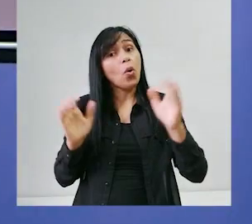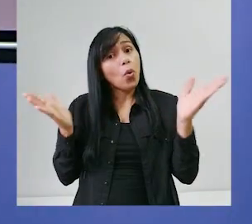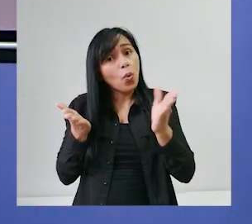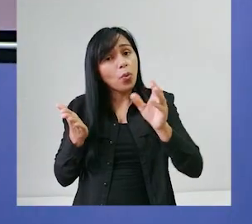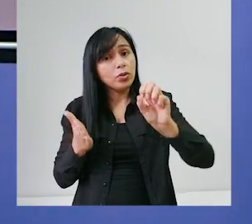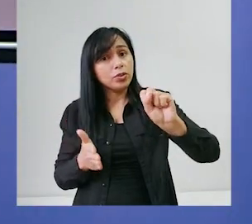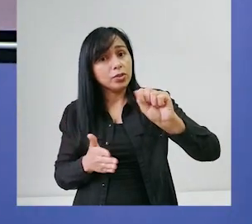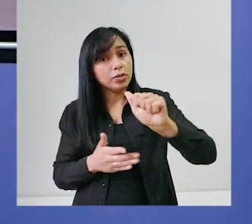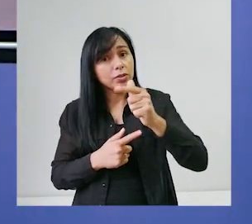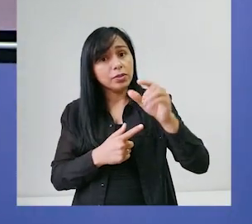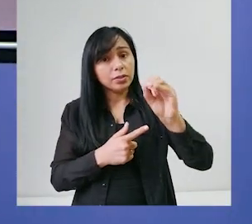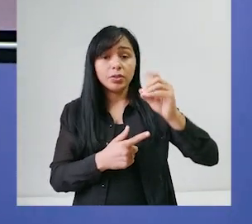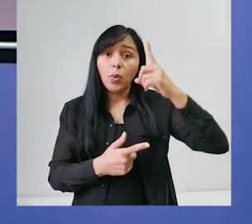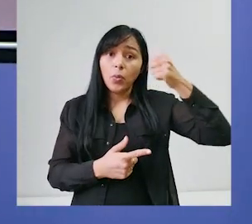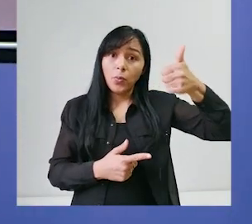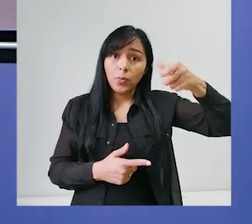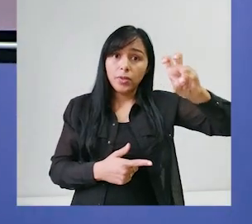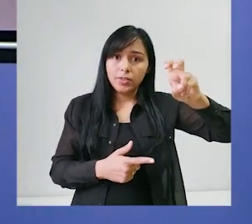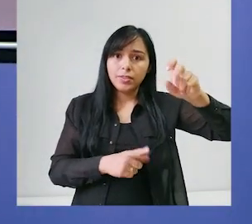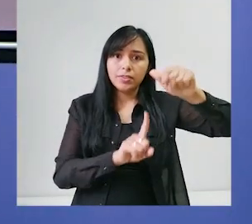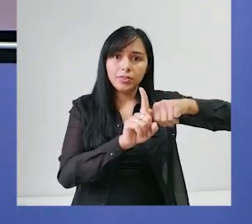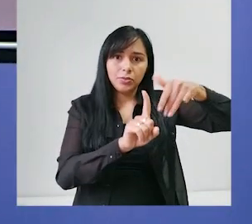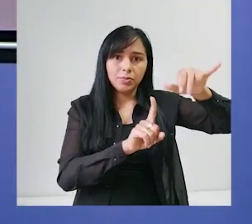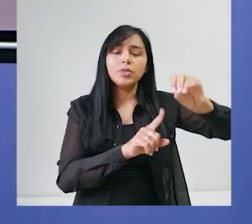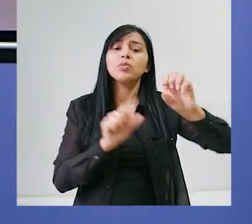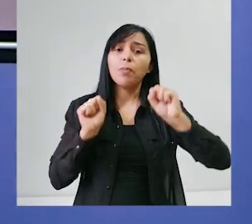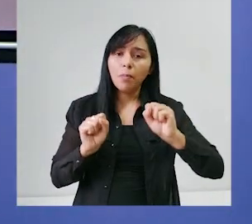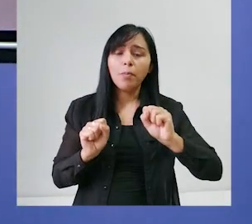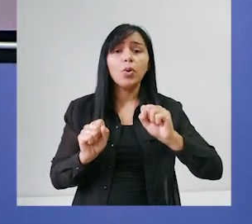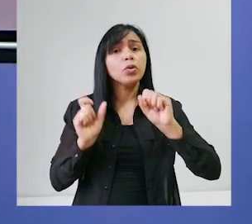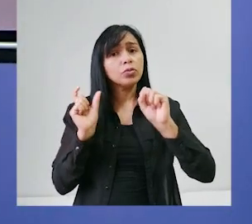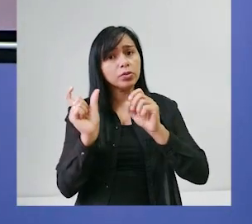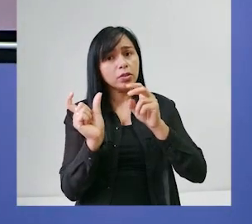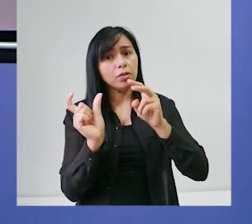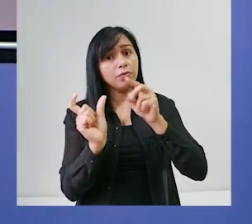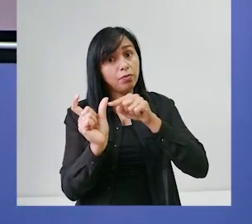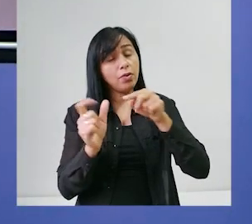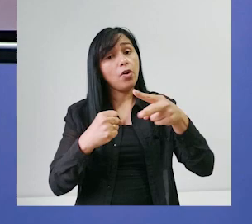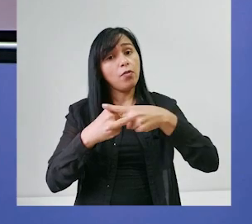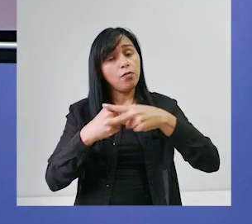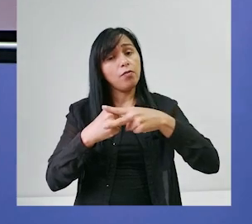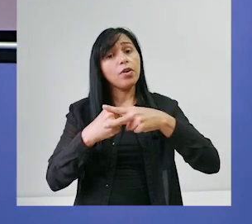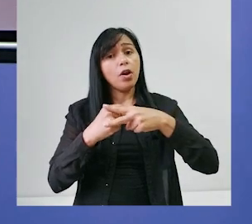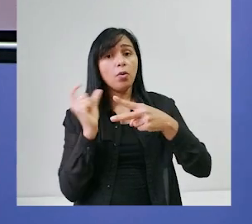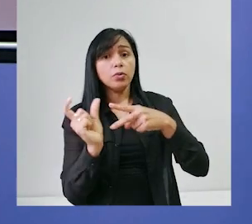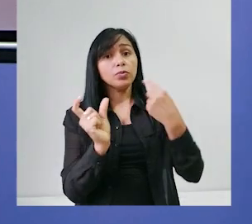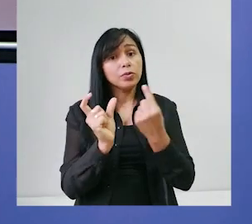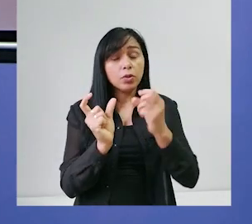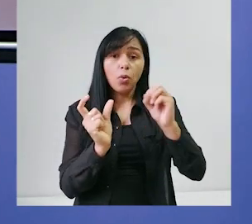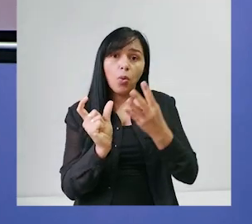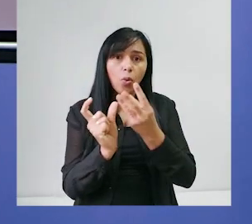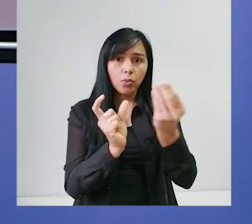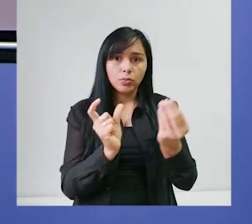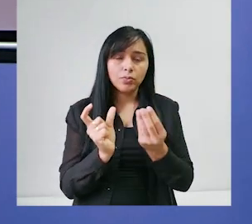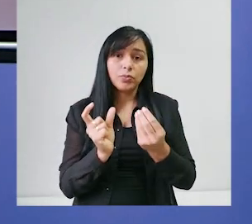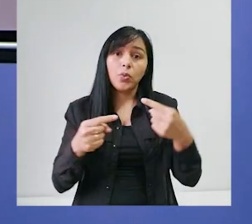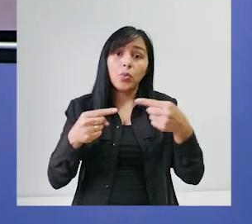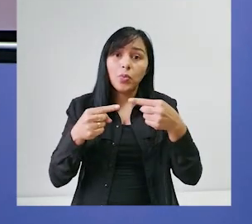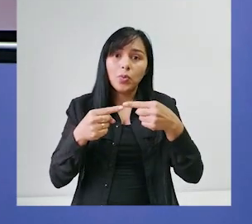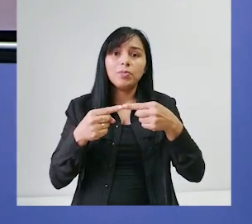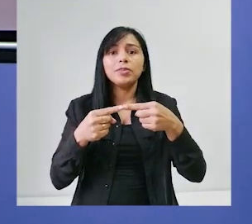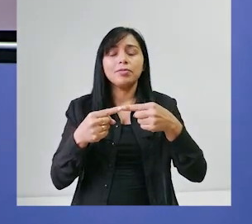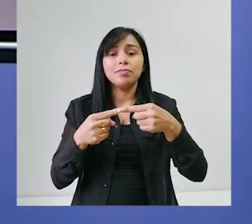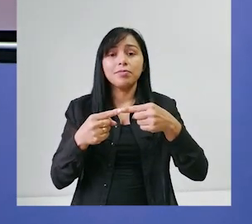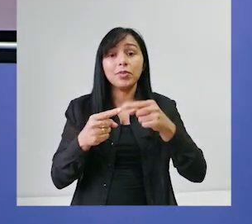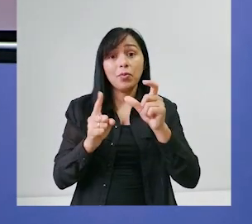indicando data então podemos usar o verbo no singular ou no plural no singular ele concordaria com a palavra dia que está subentendida